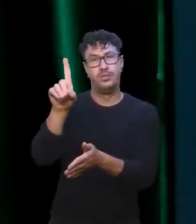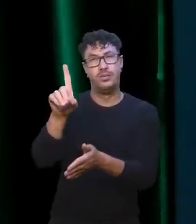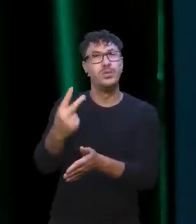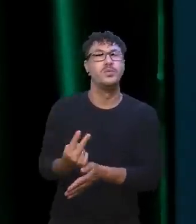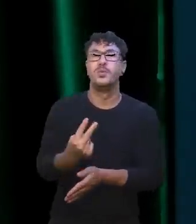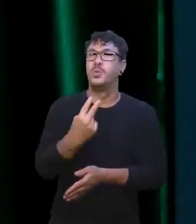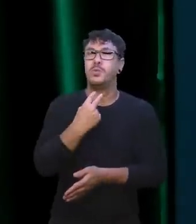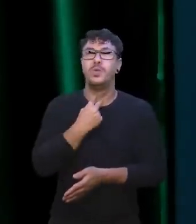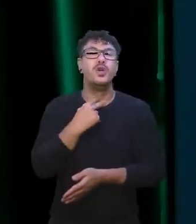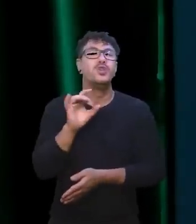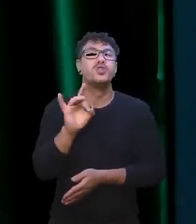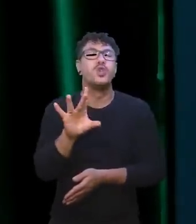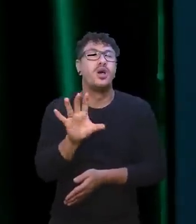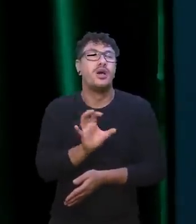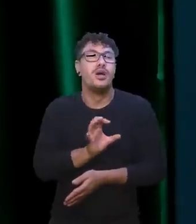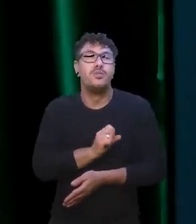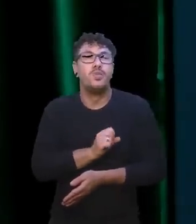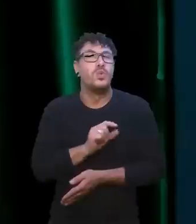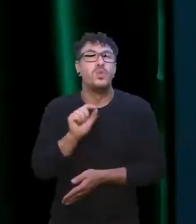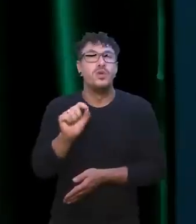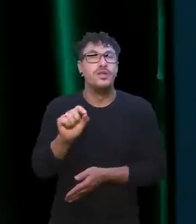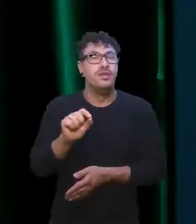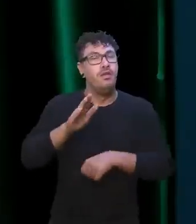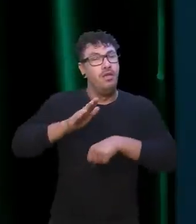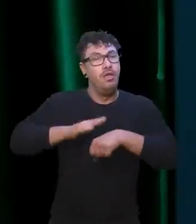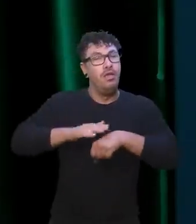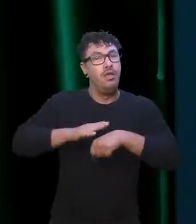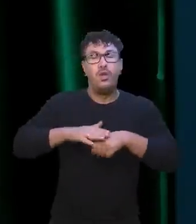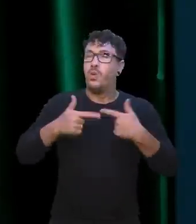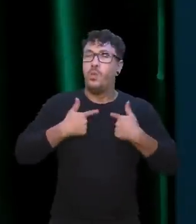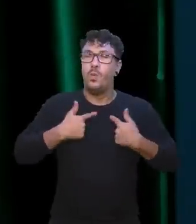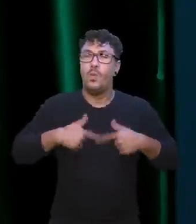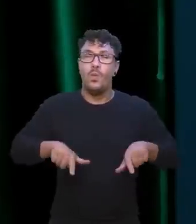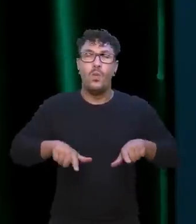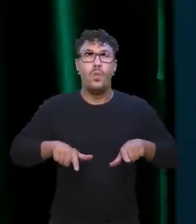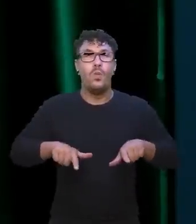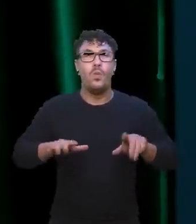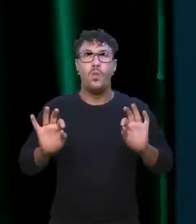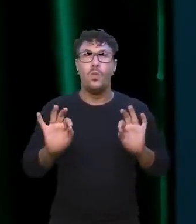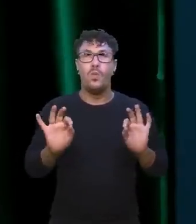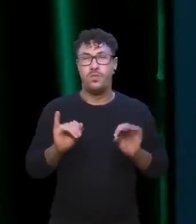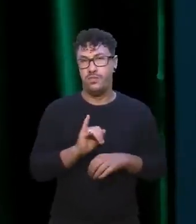ser acompanhado de atos vazios.